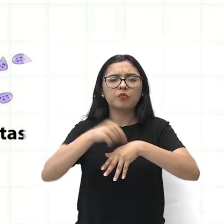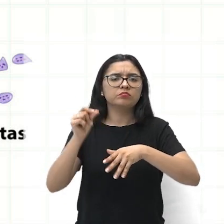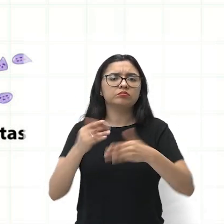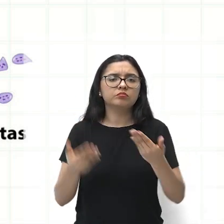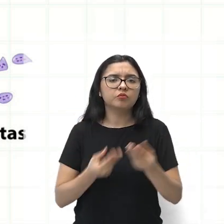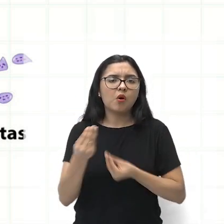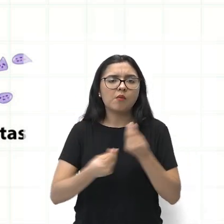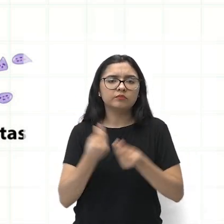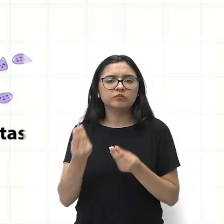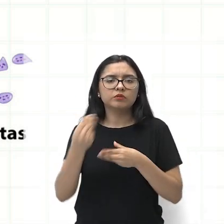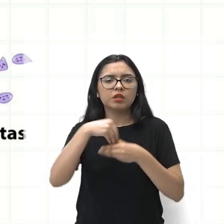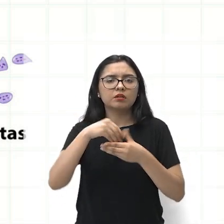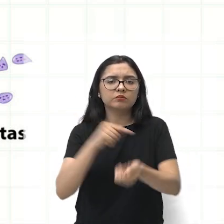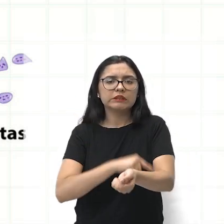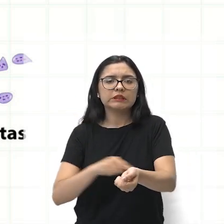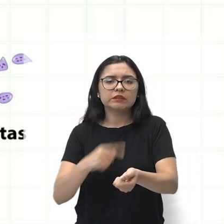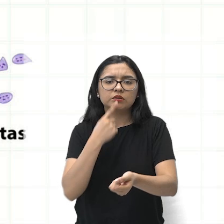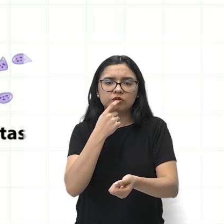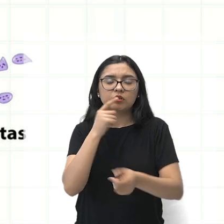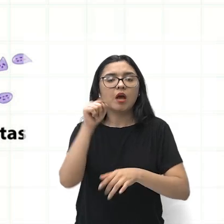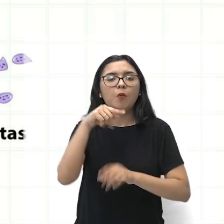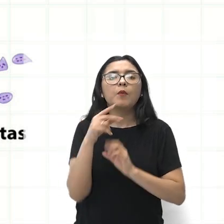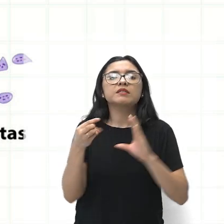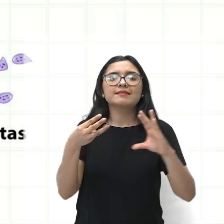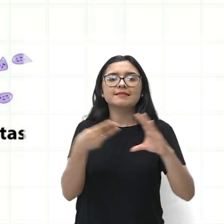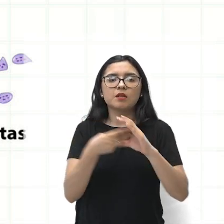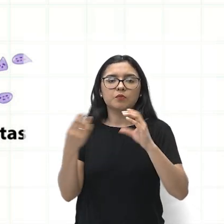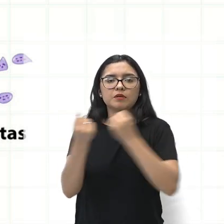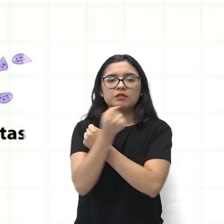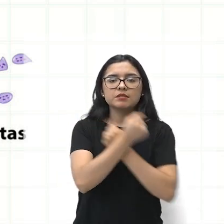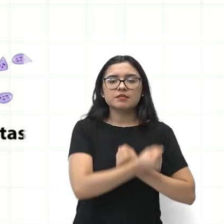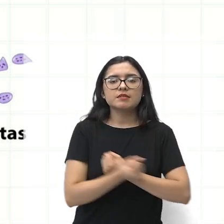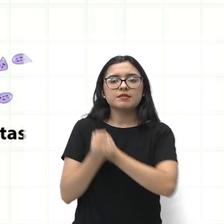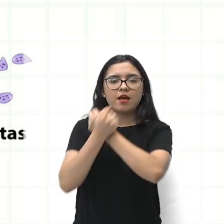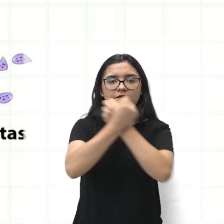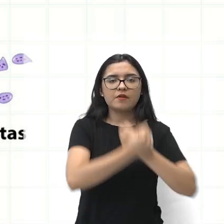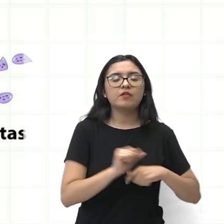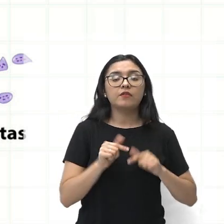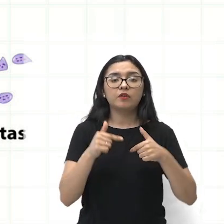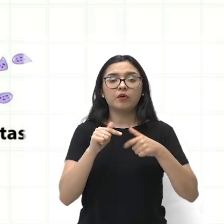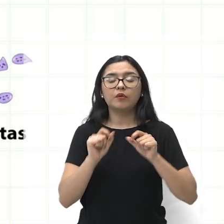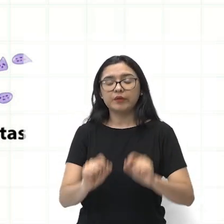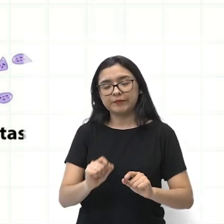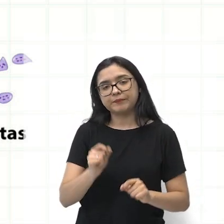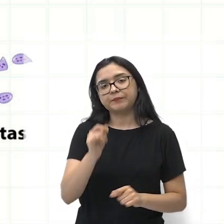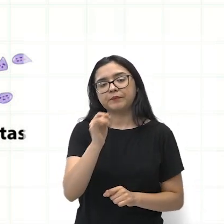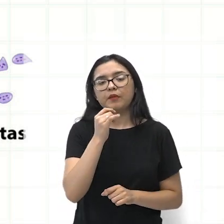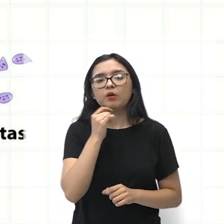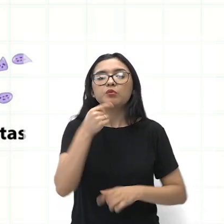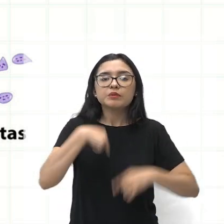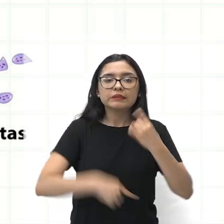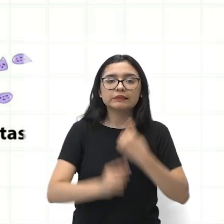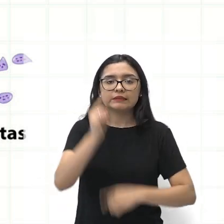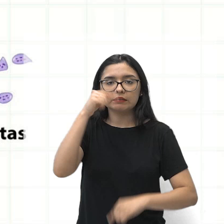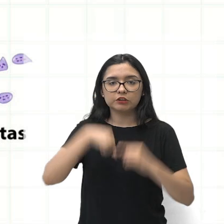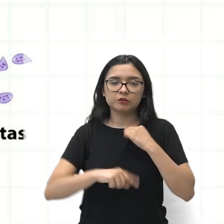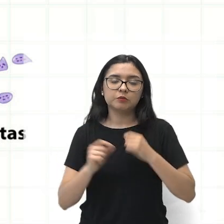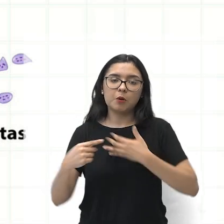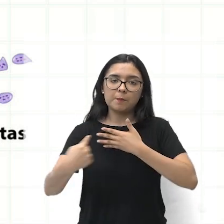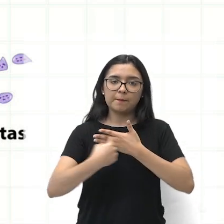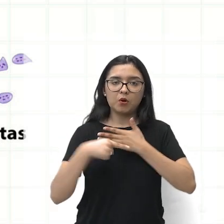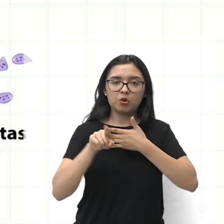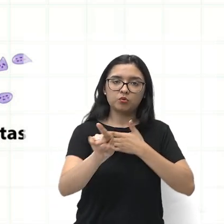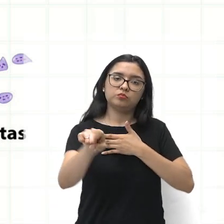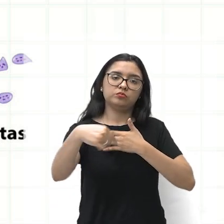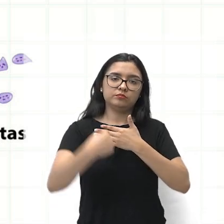branco, ele é uma célula de defesa que vai atuar no seu sistema